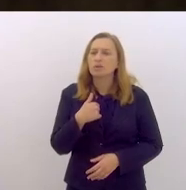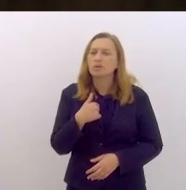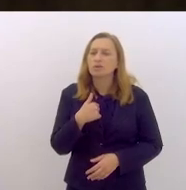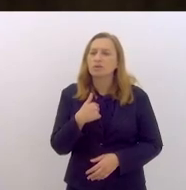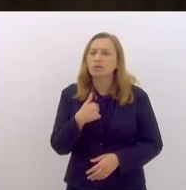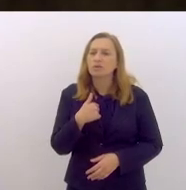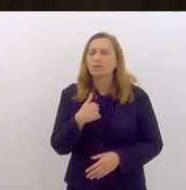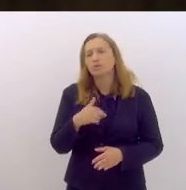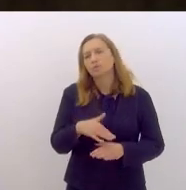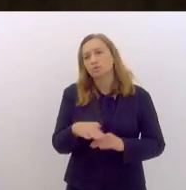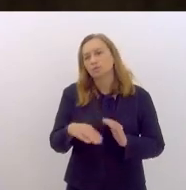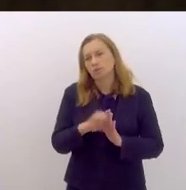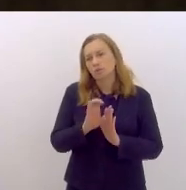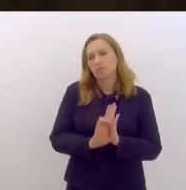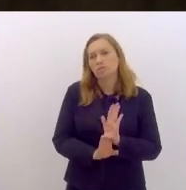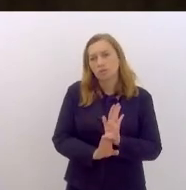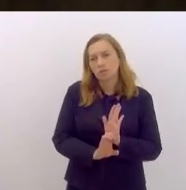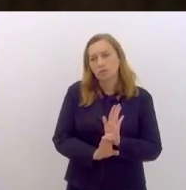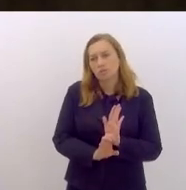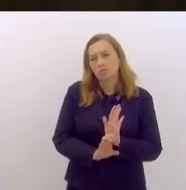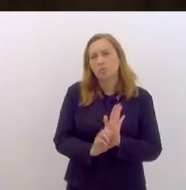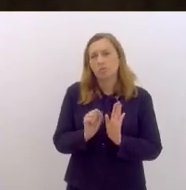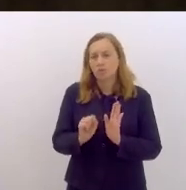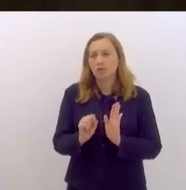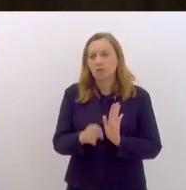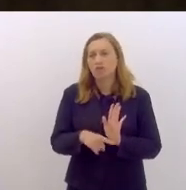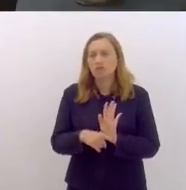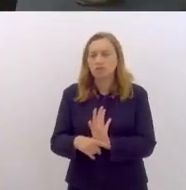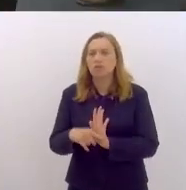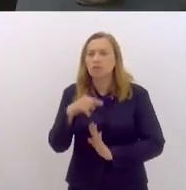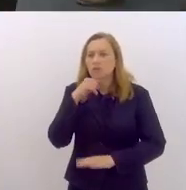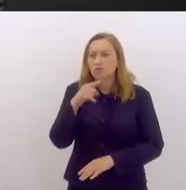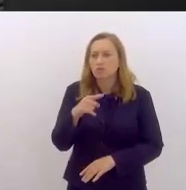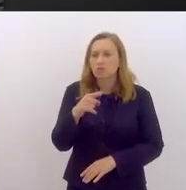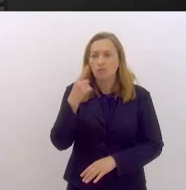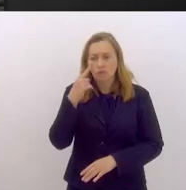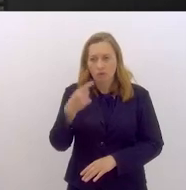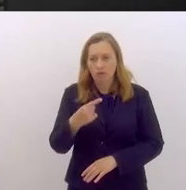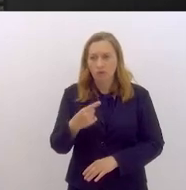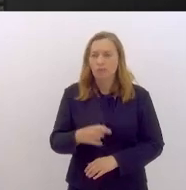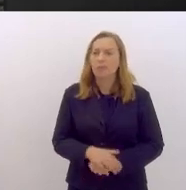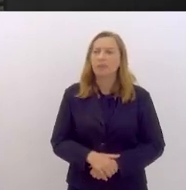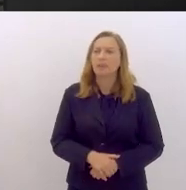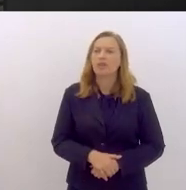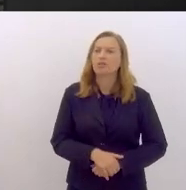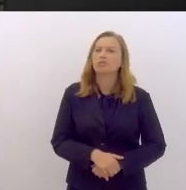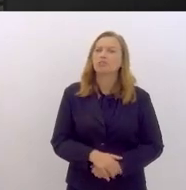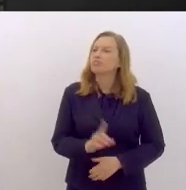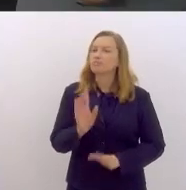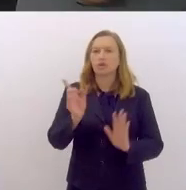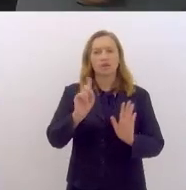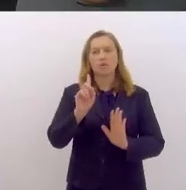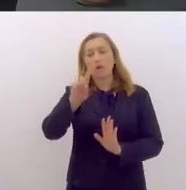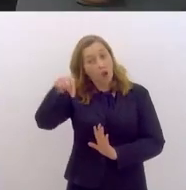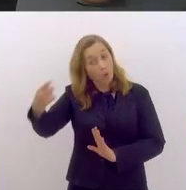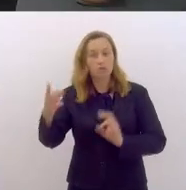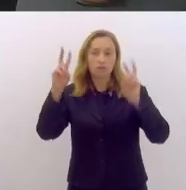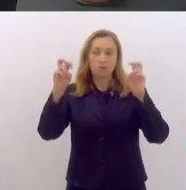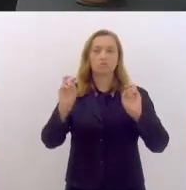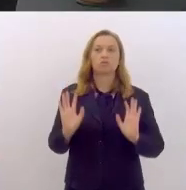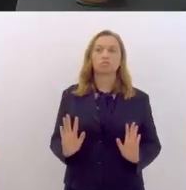com as emendas para poder tentar sanar a dúvida. Tá, deixa eu tentar ajudar aqui. Nós. Não, é outra questão. Eu